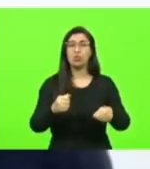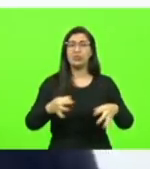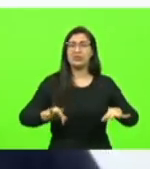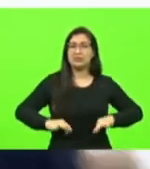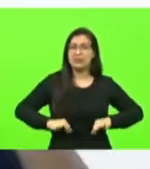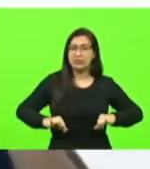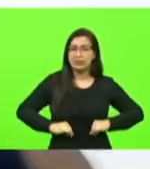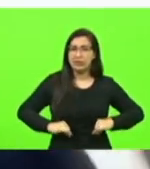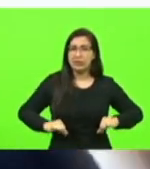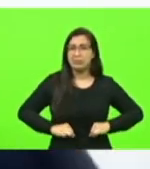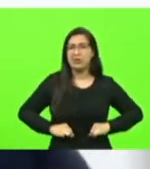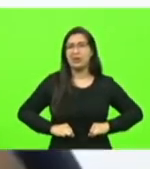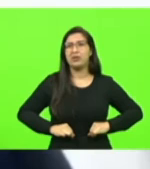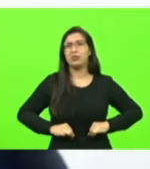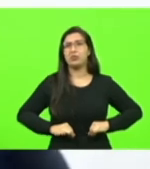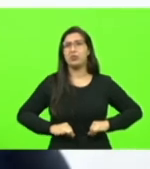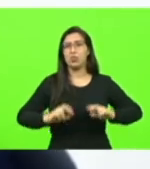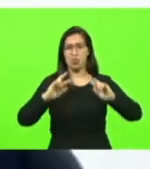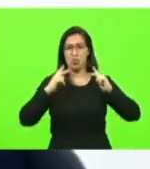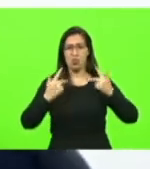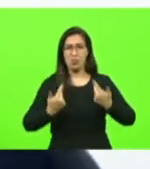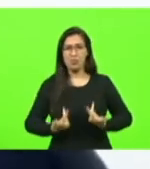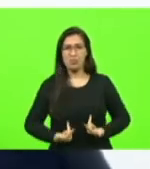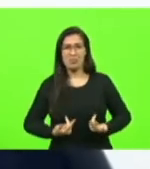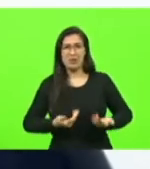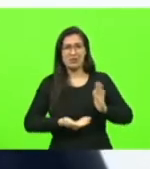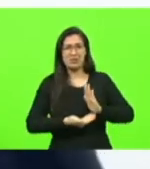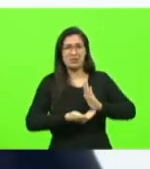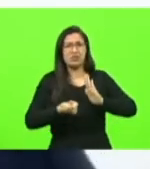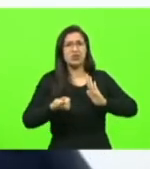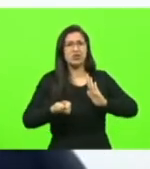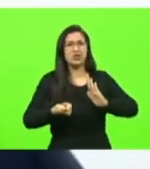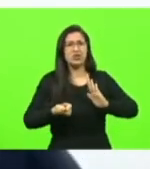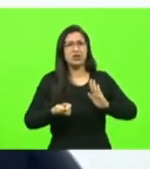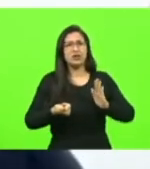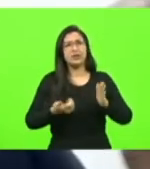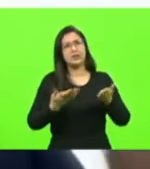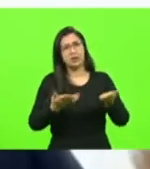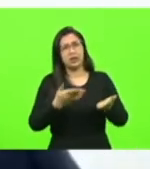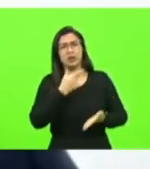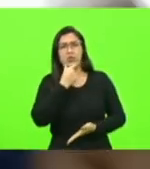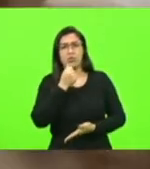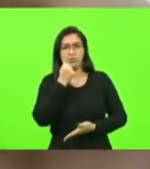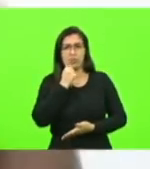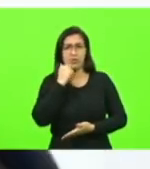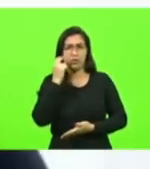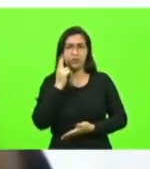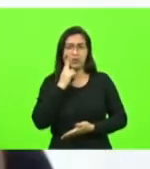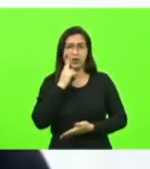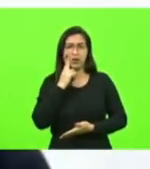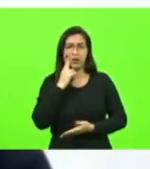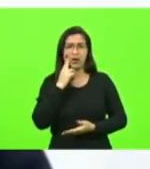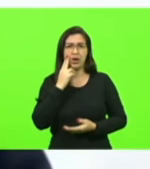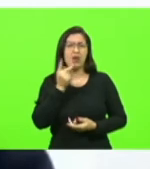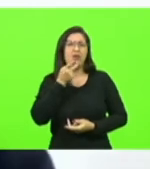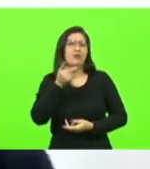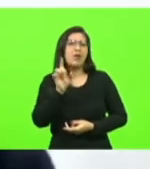mulheres negras. Como é que se aborda geralmente na escola? Se aborda apenas o sofrimento